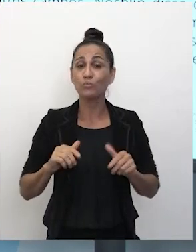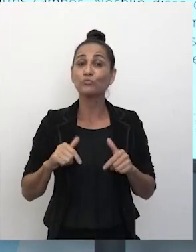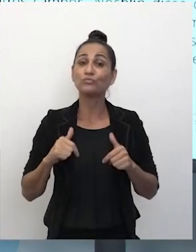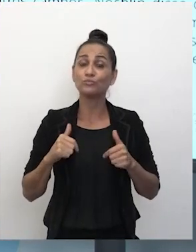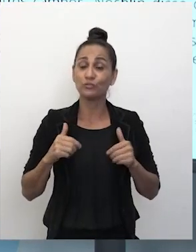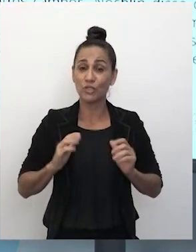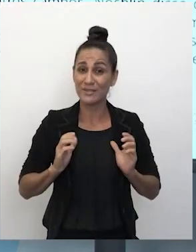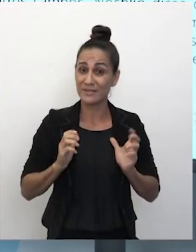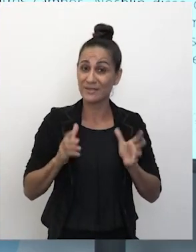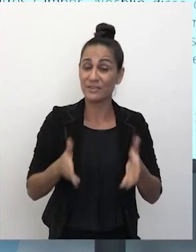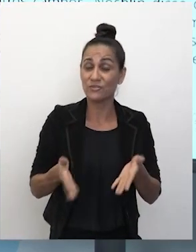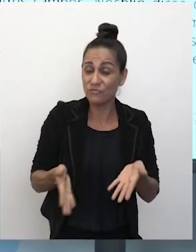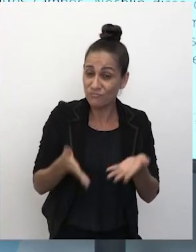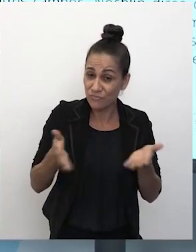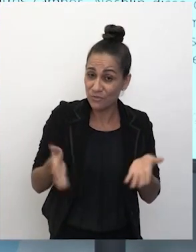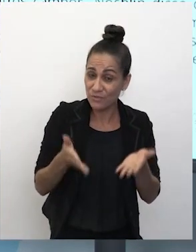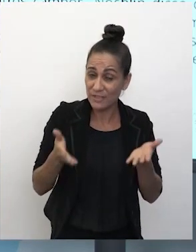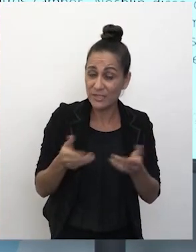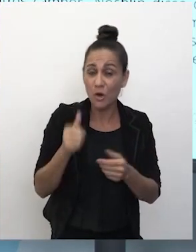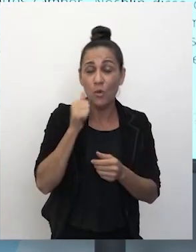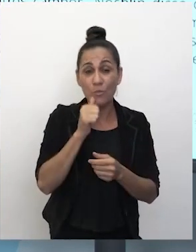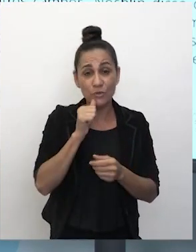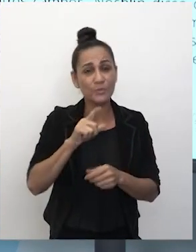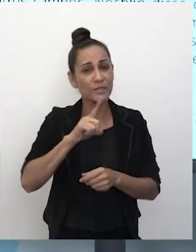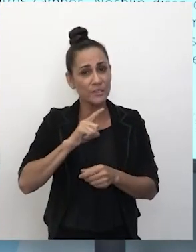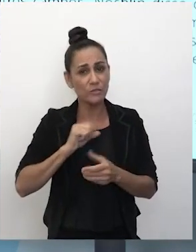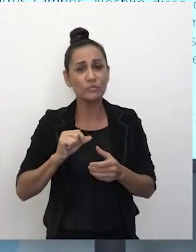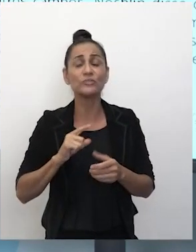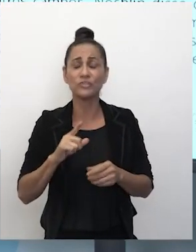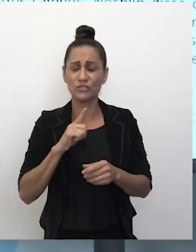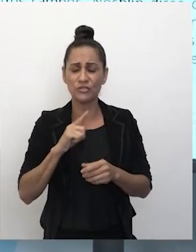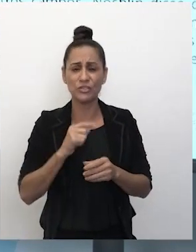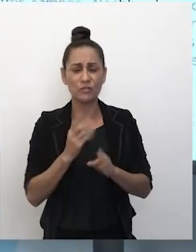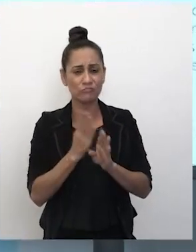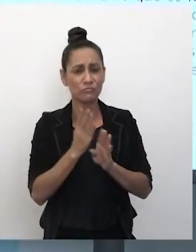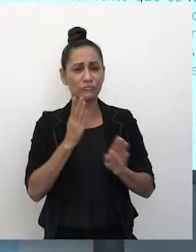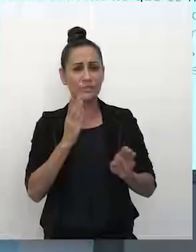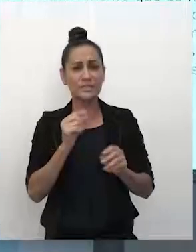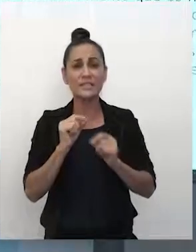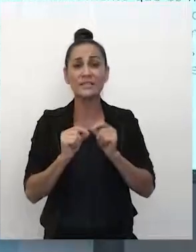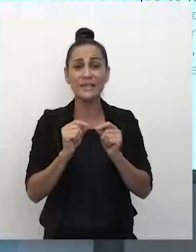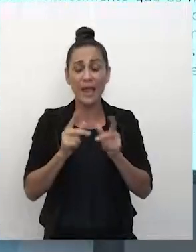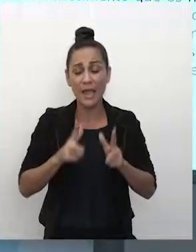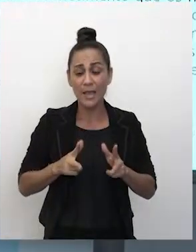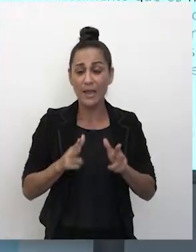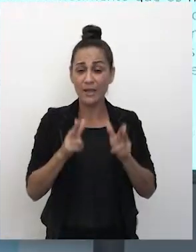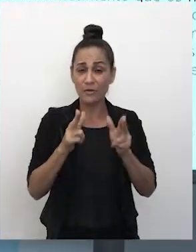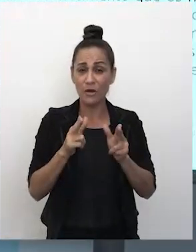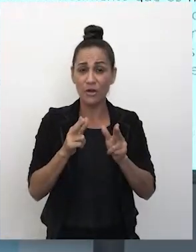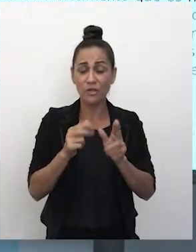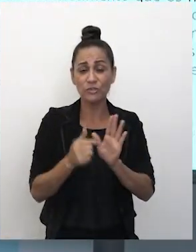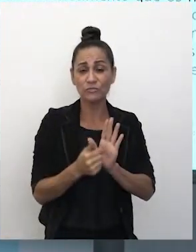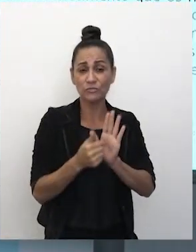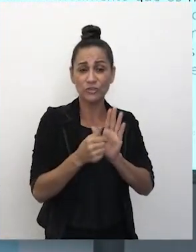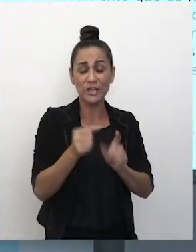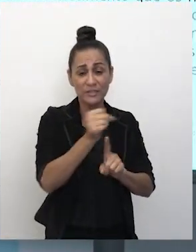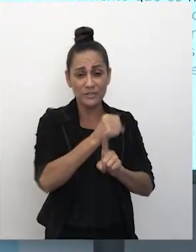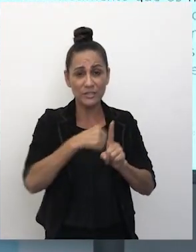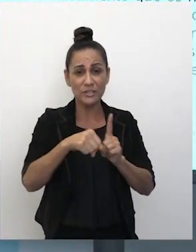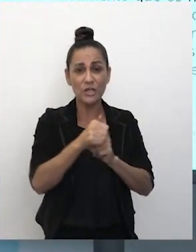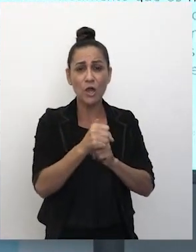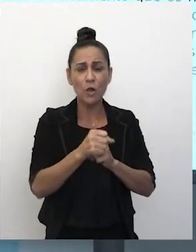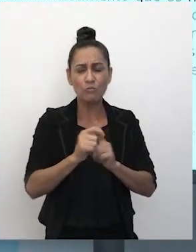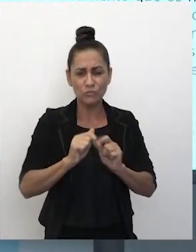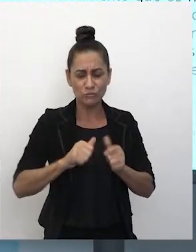incentivo. Muitas mulheres existiram nesses recortes temporais aí, se destacaram em suas sociedades, muitas